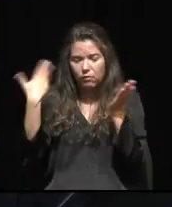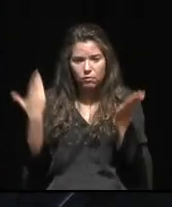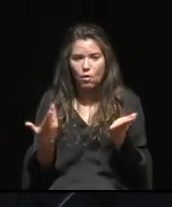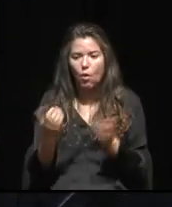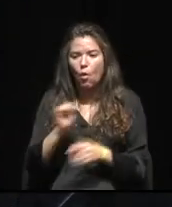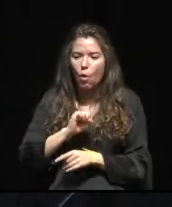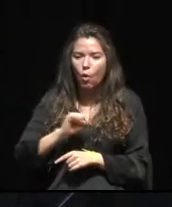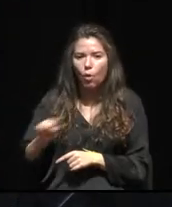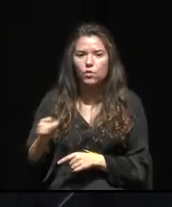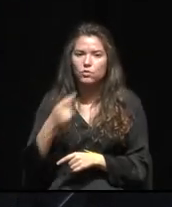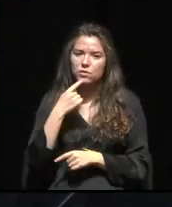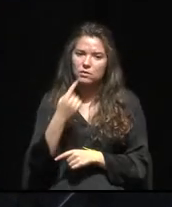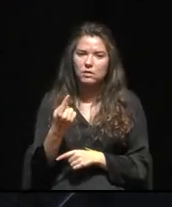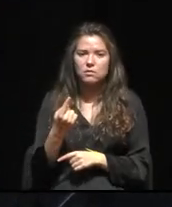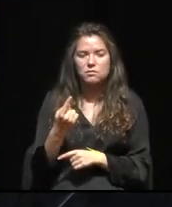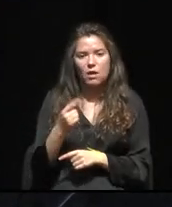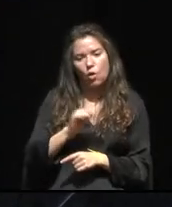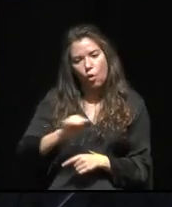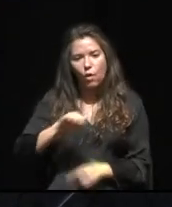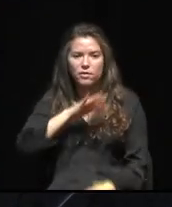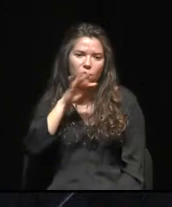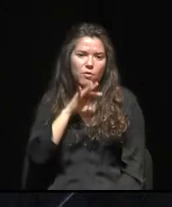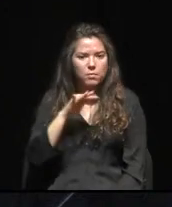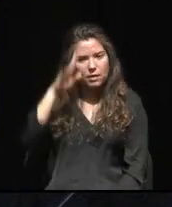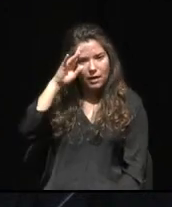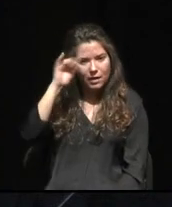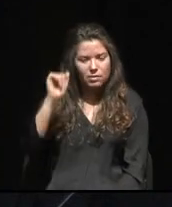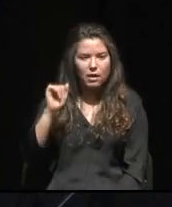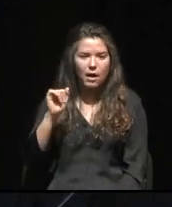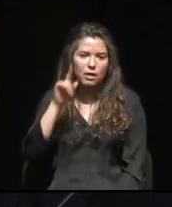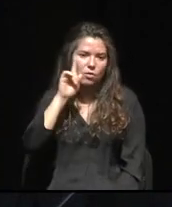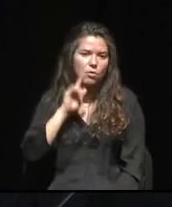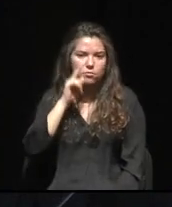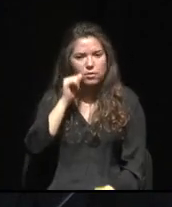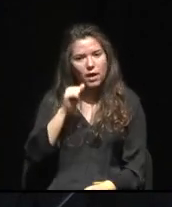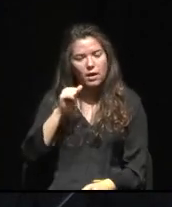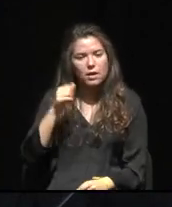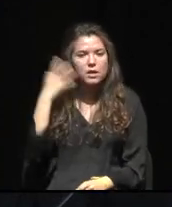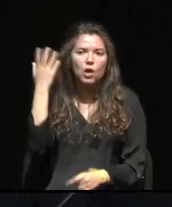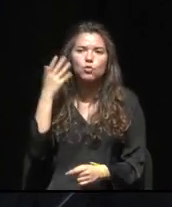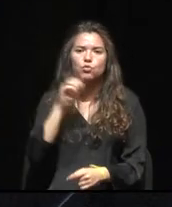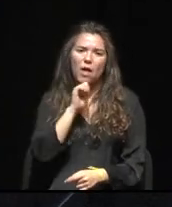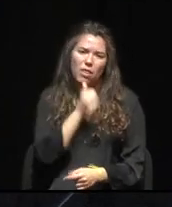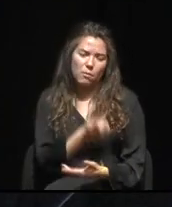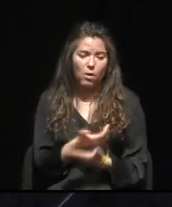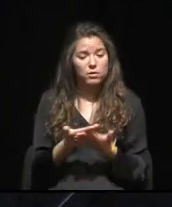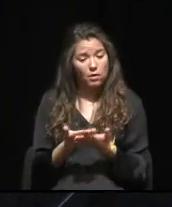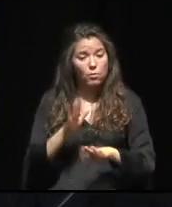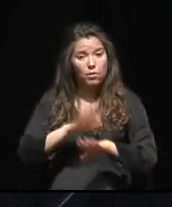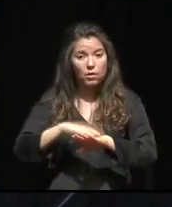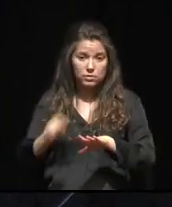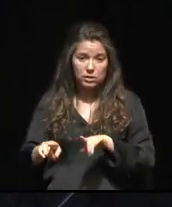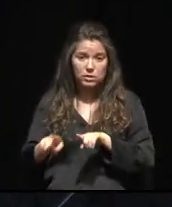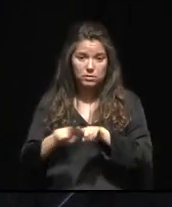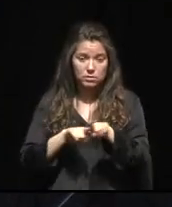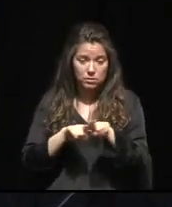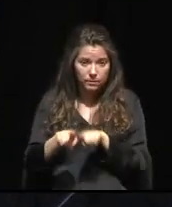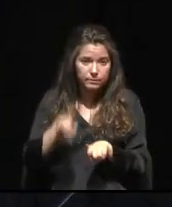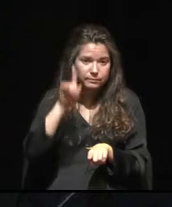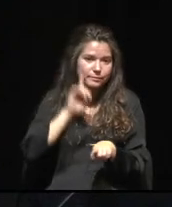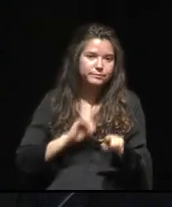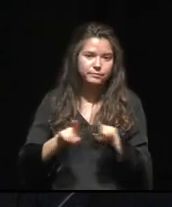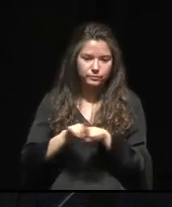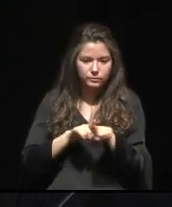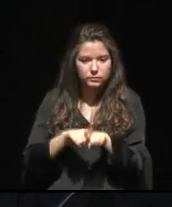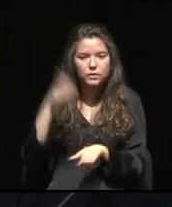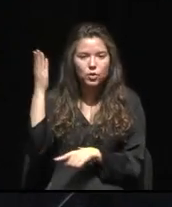contra os que chamam os adversários da família a ideologia de género e a cultura de morte é por isso caras deputadas e caros deputados comorar os direitos